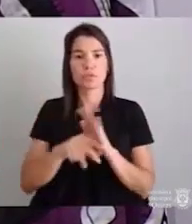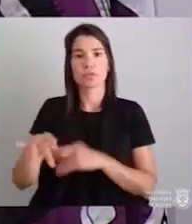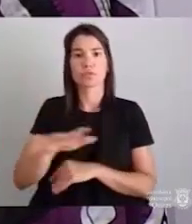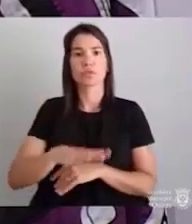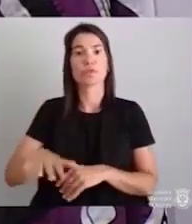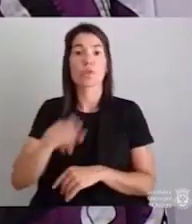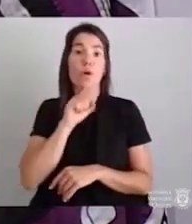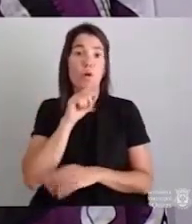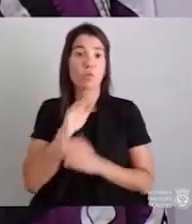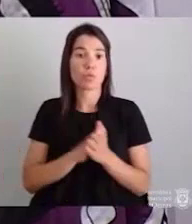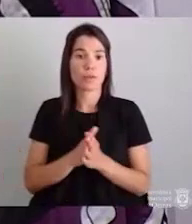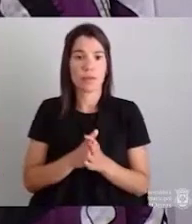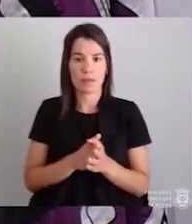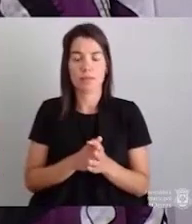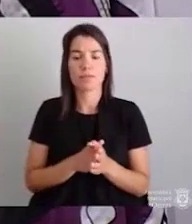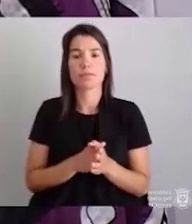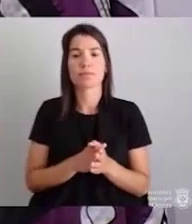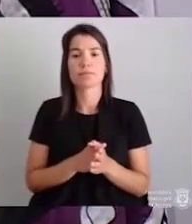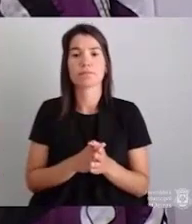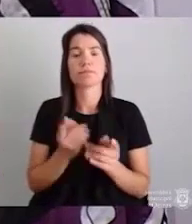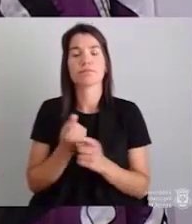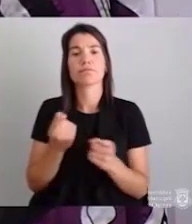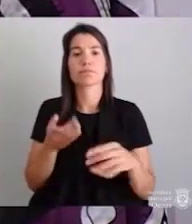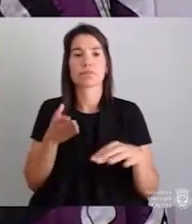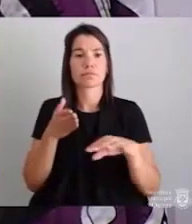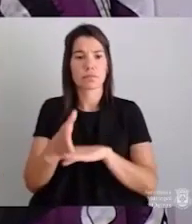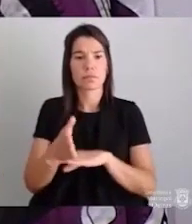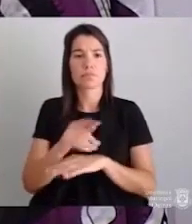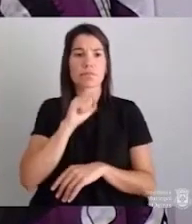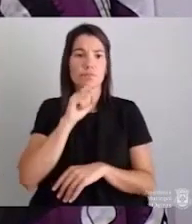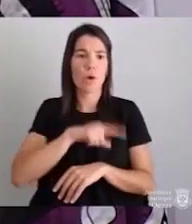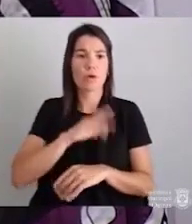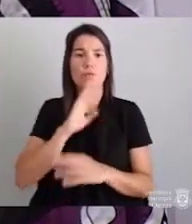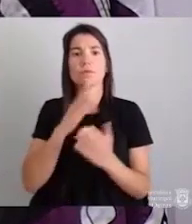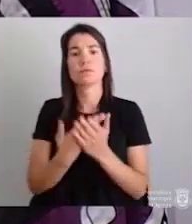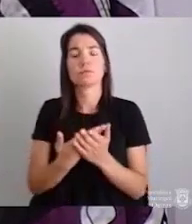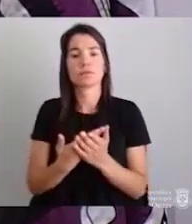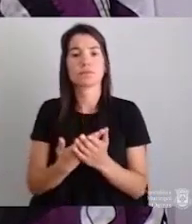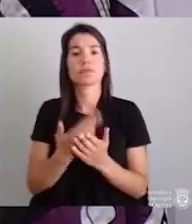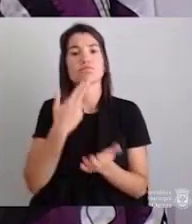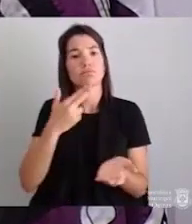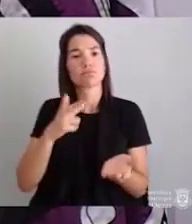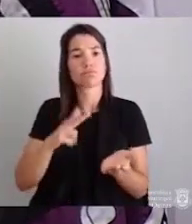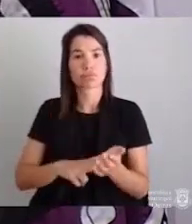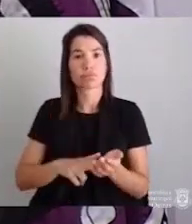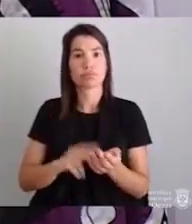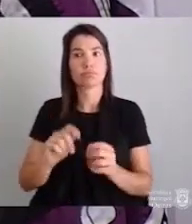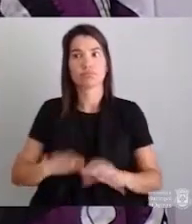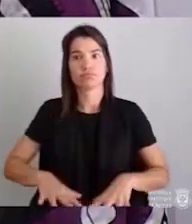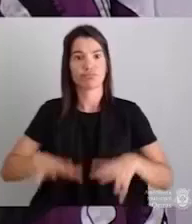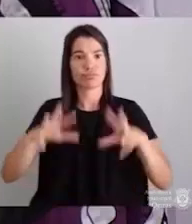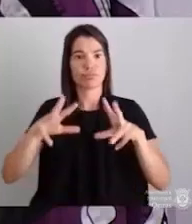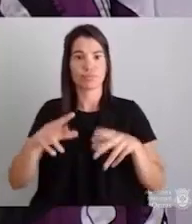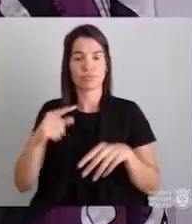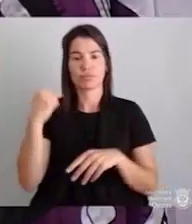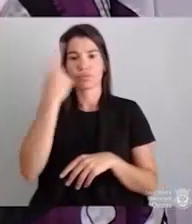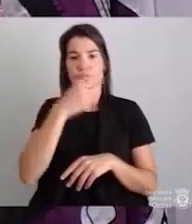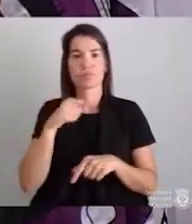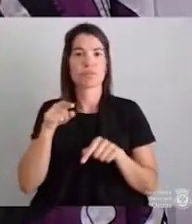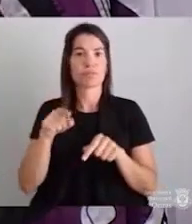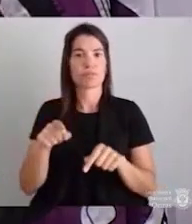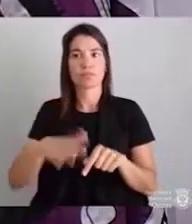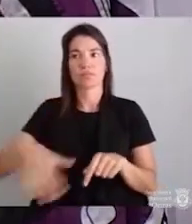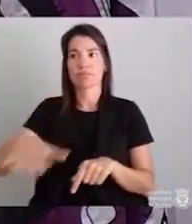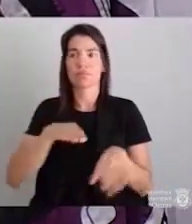oportunidade cujam intervenção se poderá traduzir um verdadeiro a pedrada na imagem do agloborado